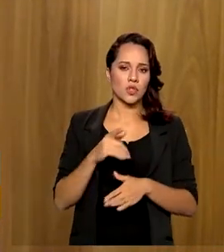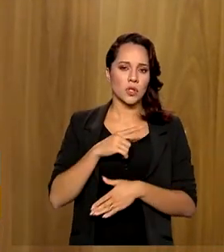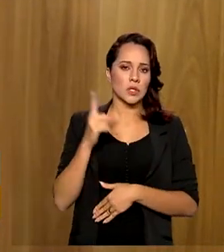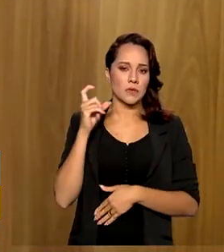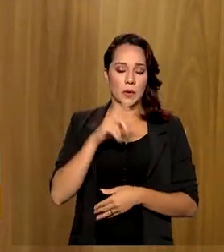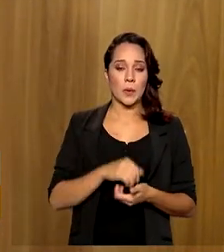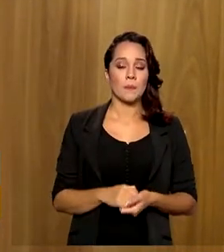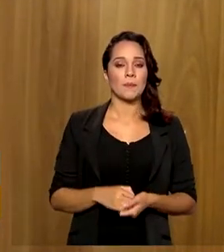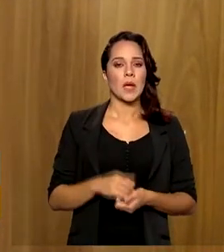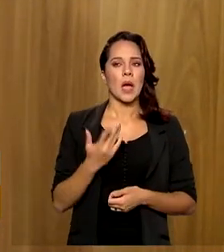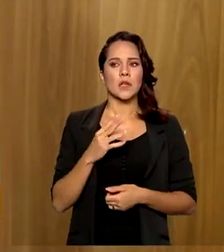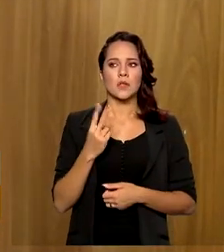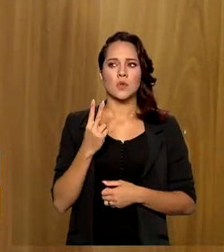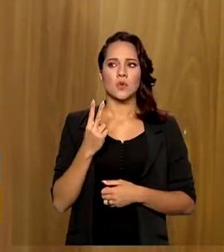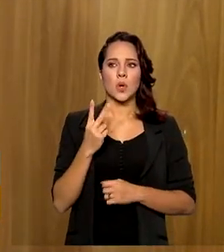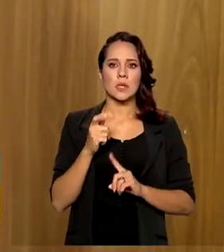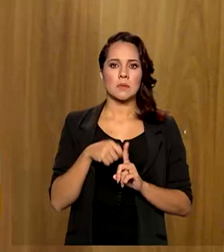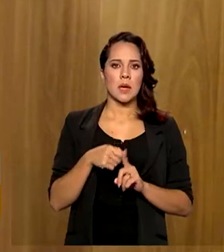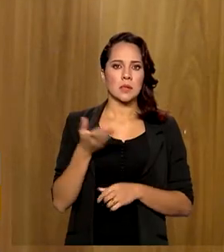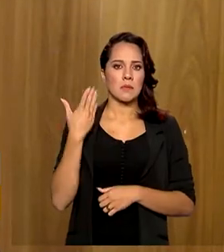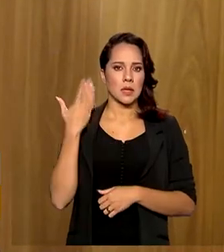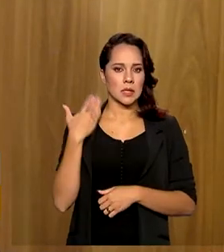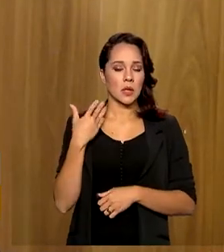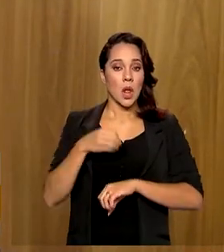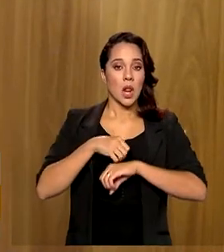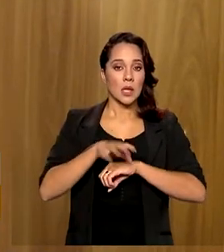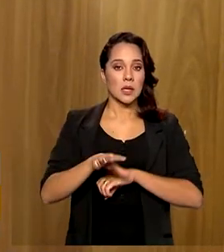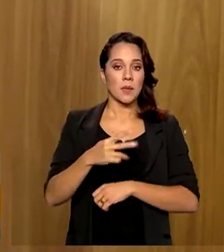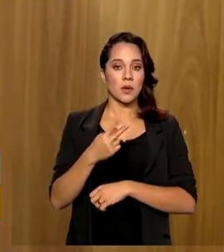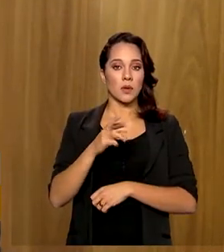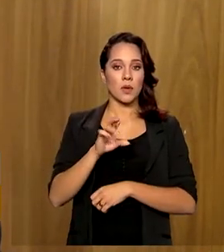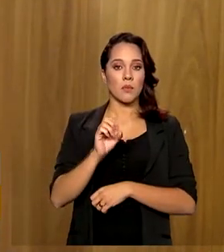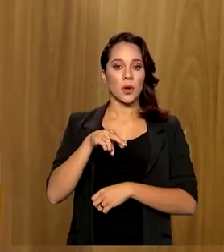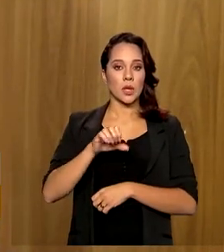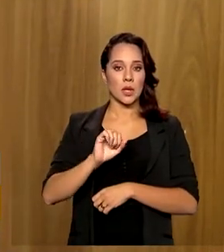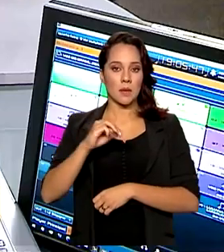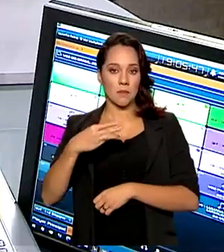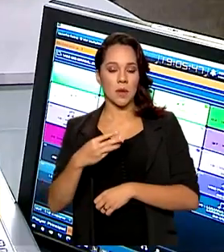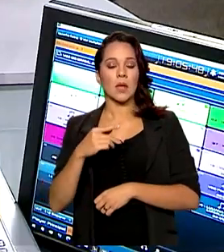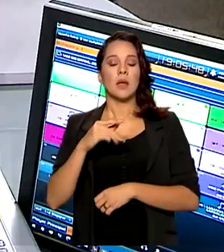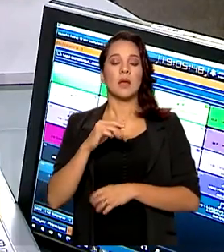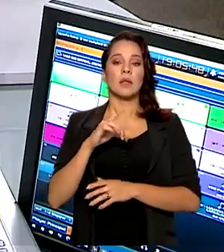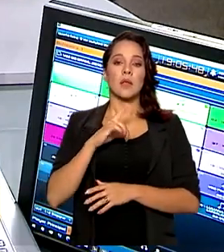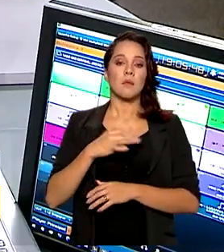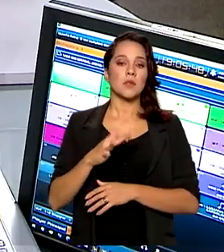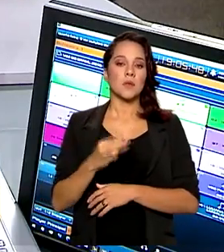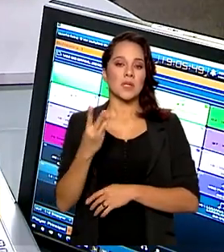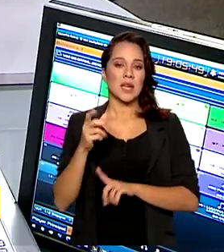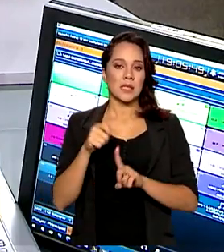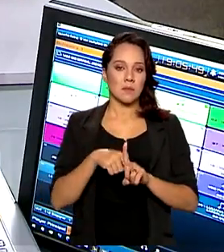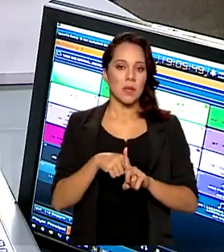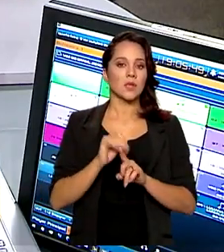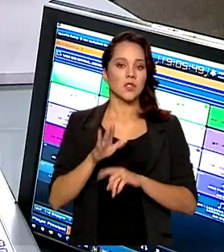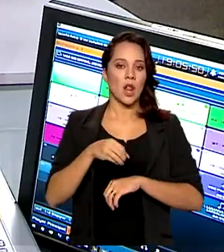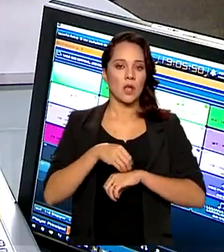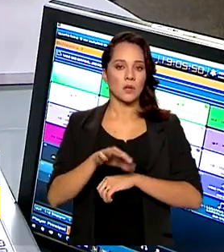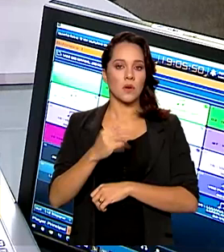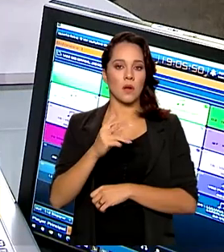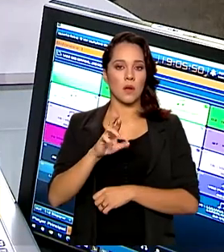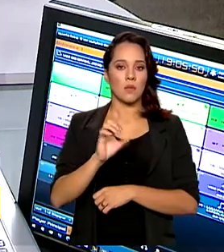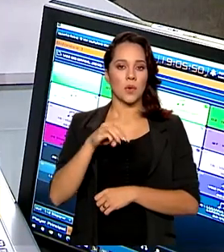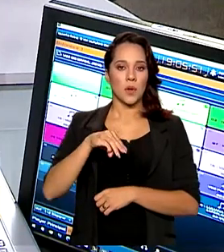tive aqui, acho que dois meses e meio atrás, justamente no lançamento do PRONAMP. Então a gente está em torno de 3 meses que o PRONAMP foi lançado. E até